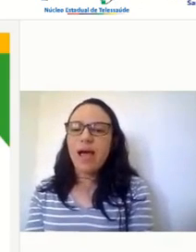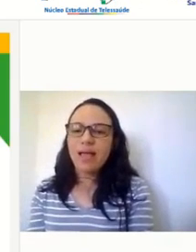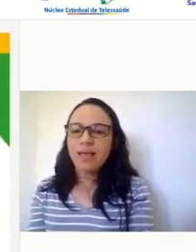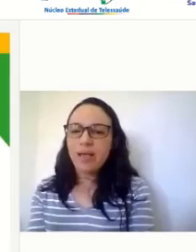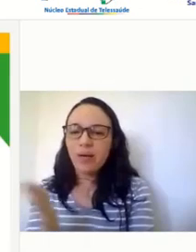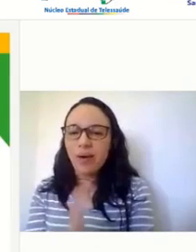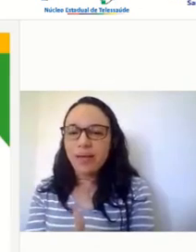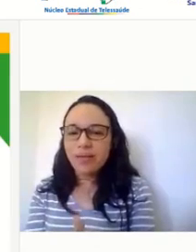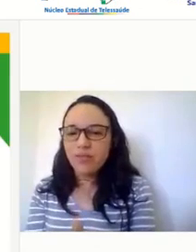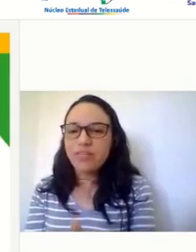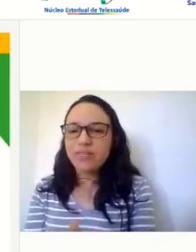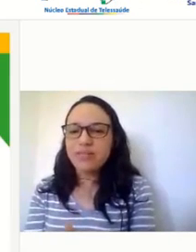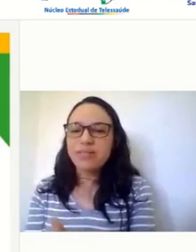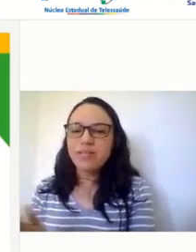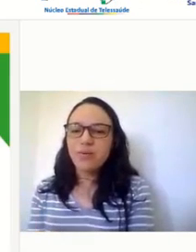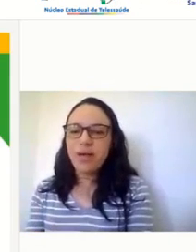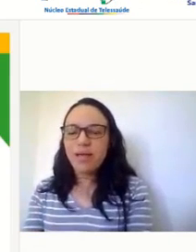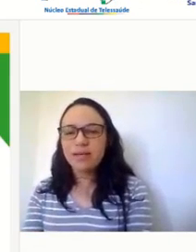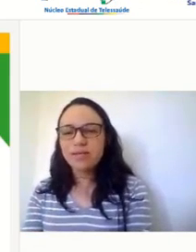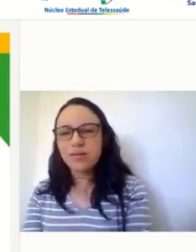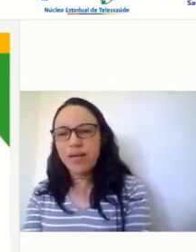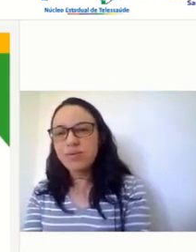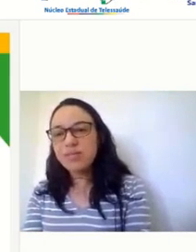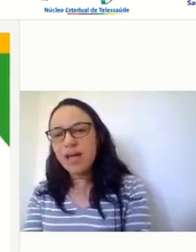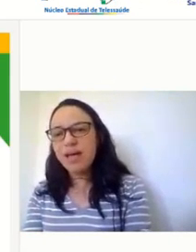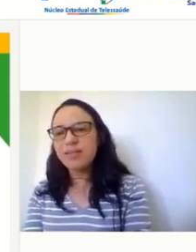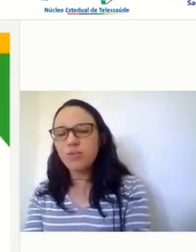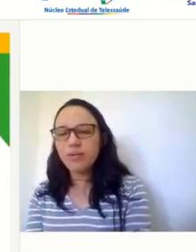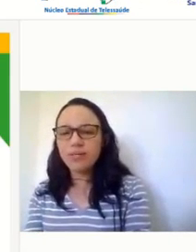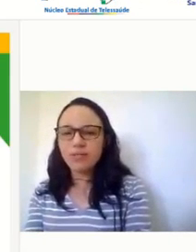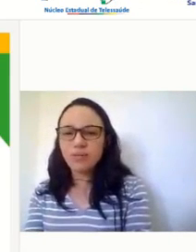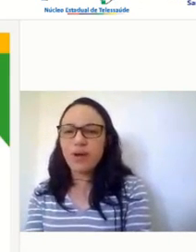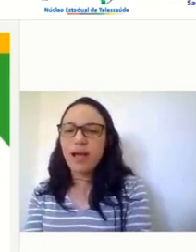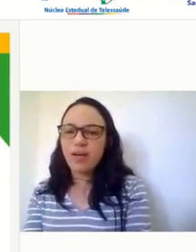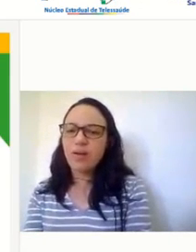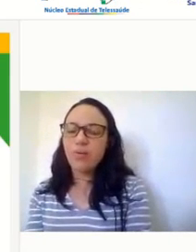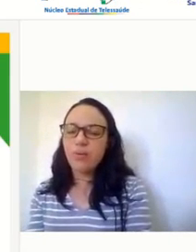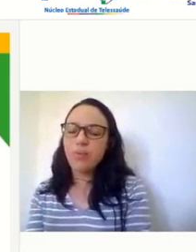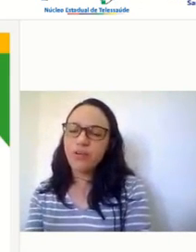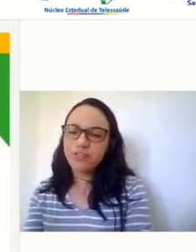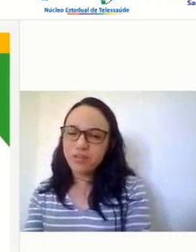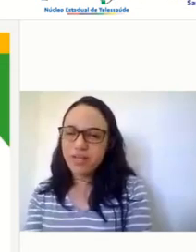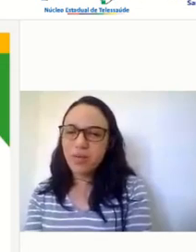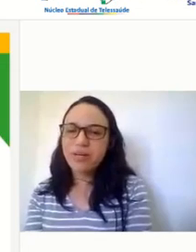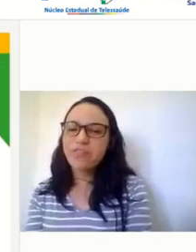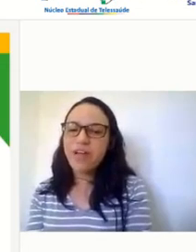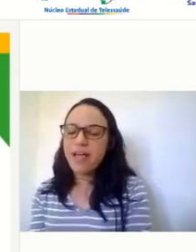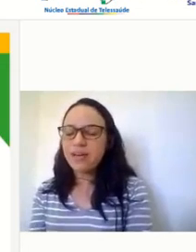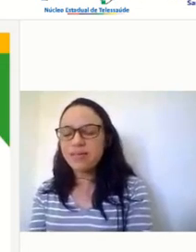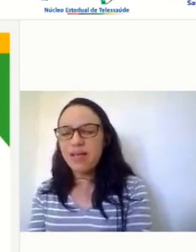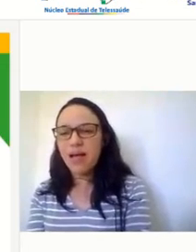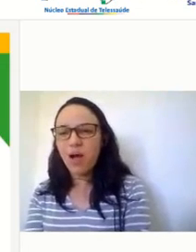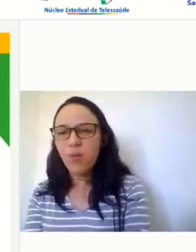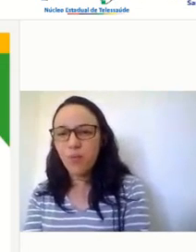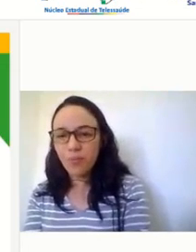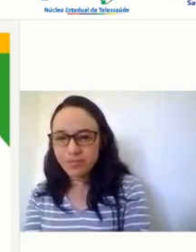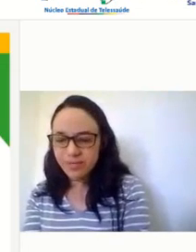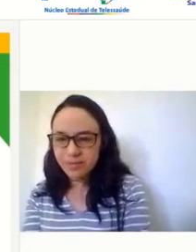usada quando o profissional vai realizar algo né